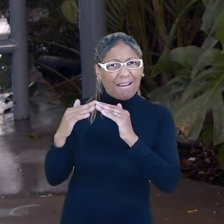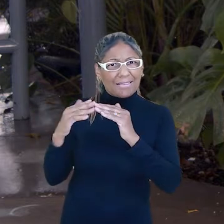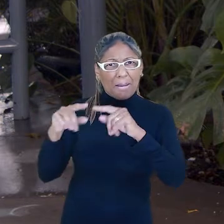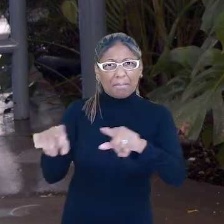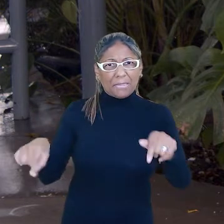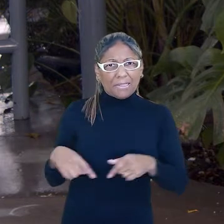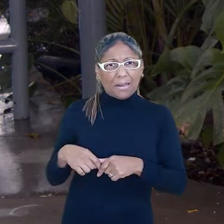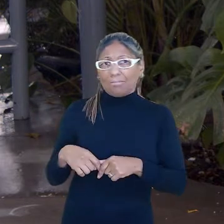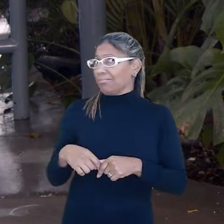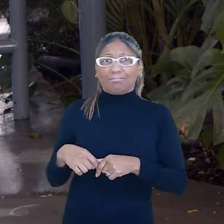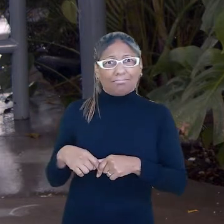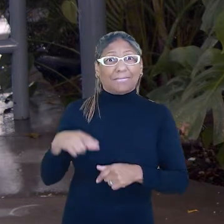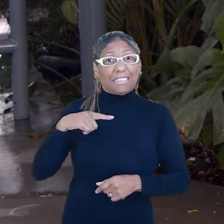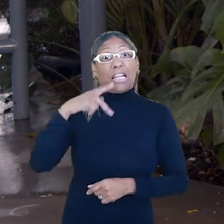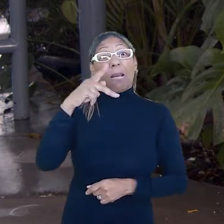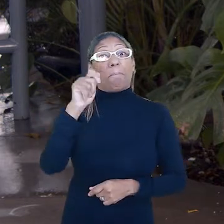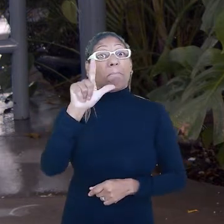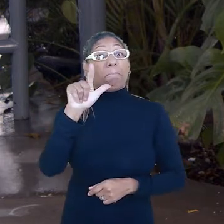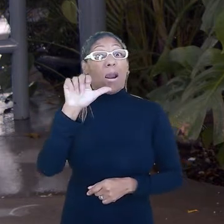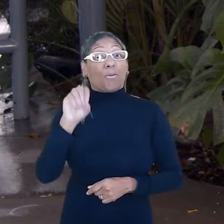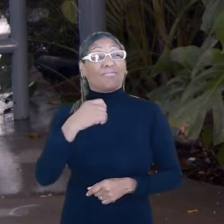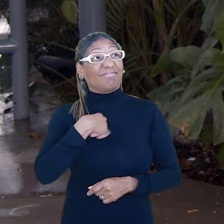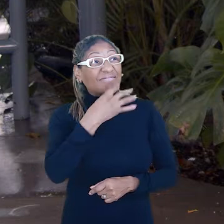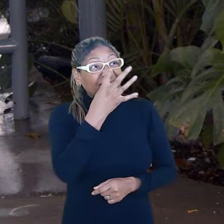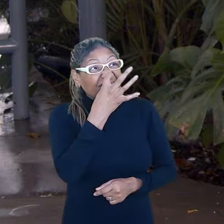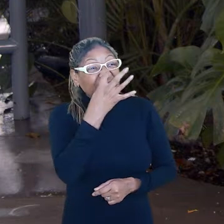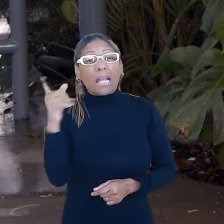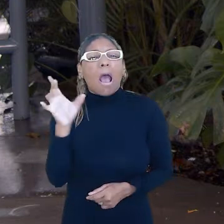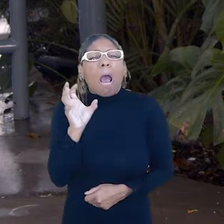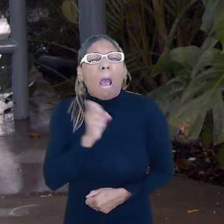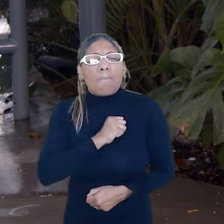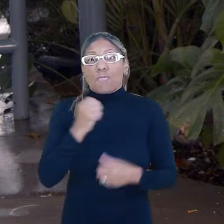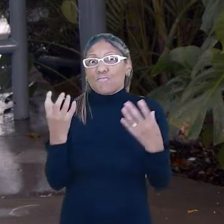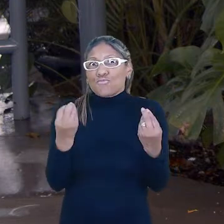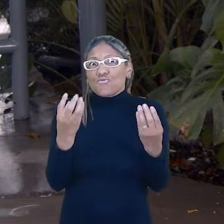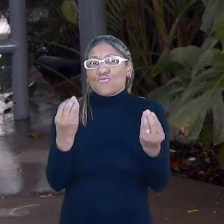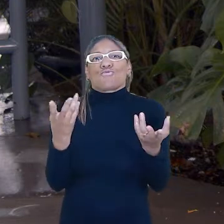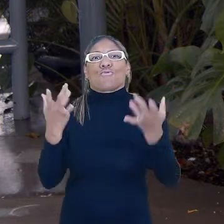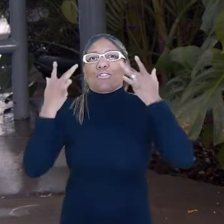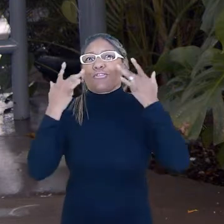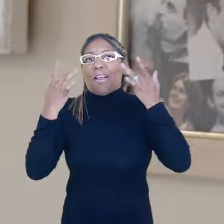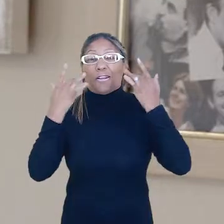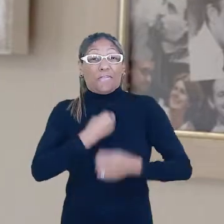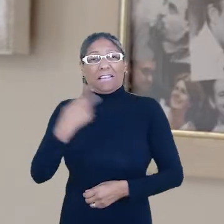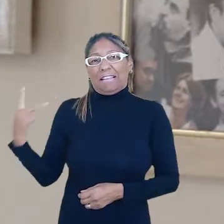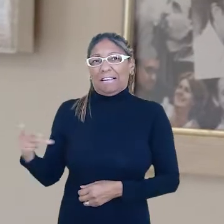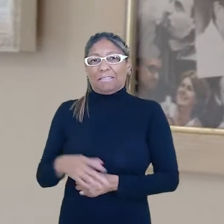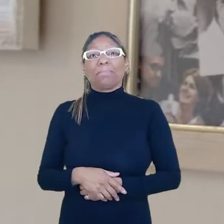com churrasqueira, piscina, eles têm um palco. Isso demonstra o quanto eles são apaixonados mesmo, né? Por isso que eles